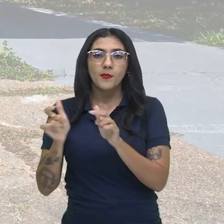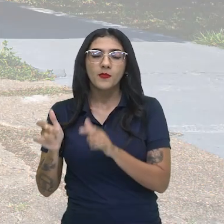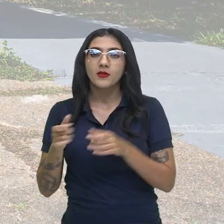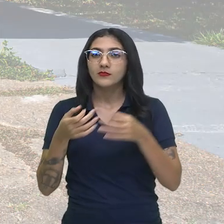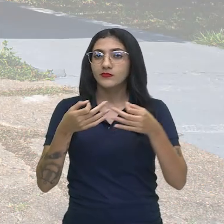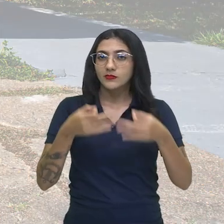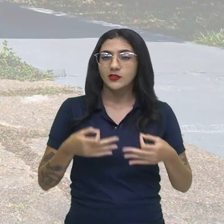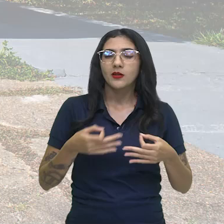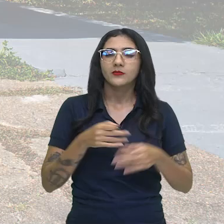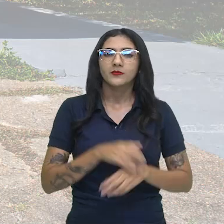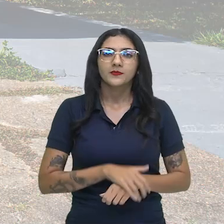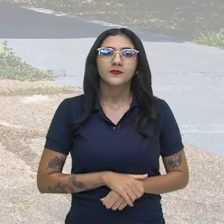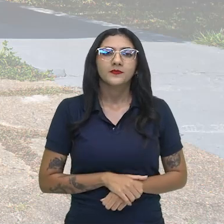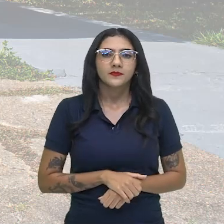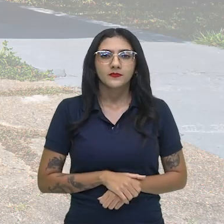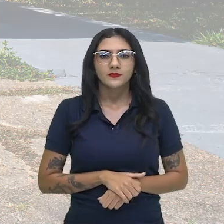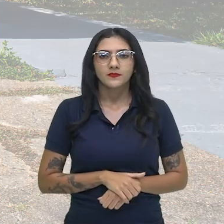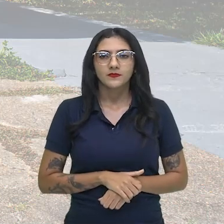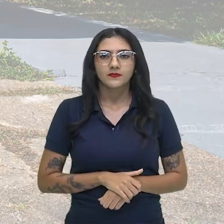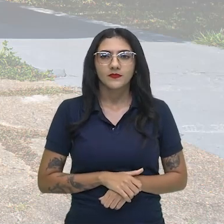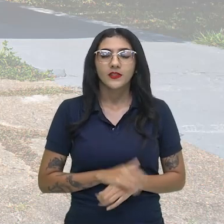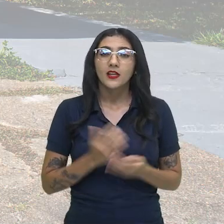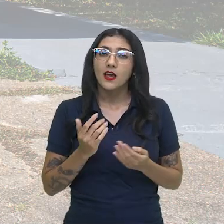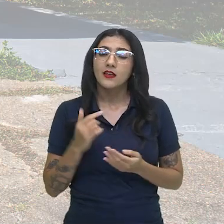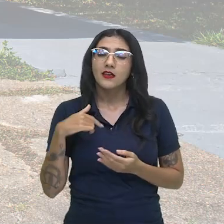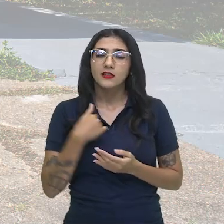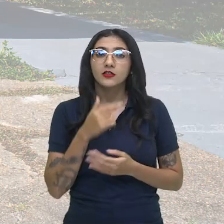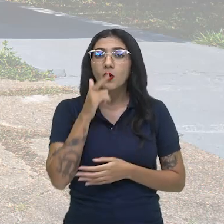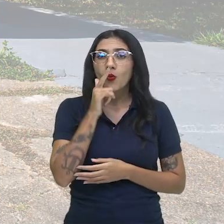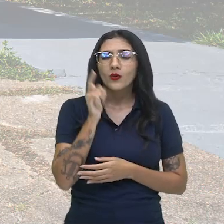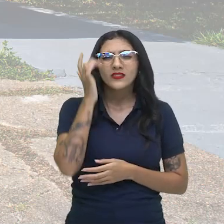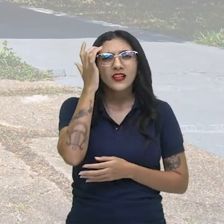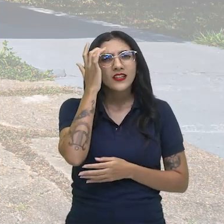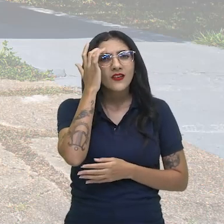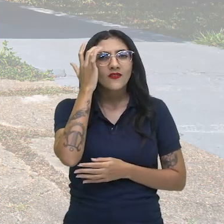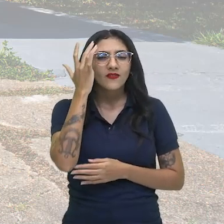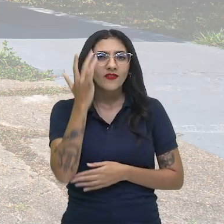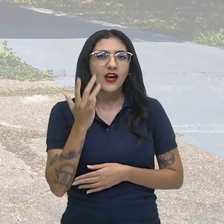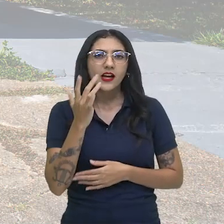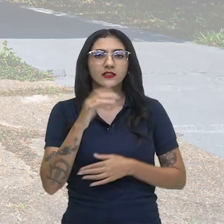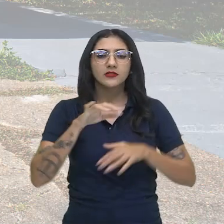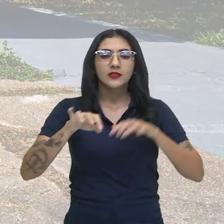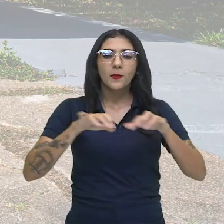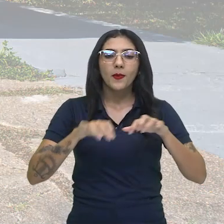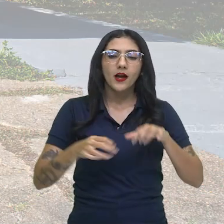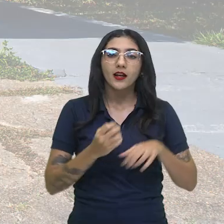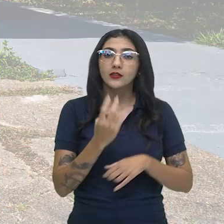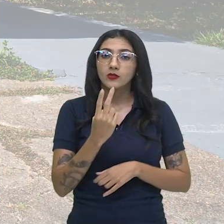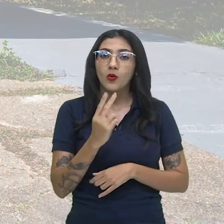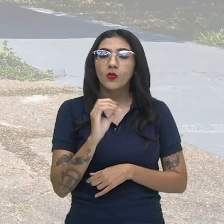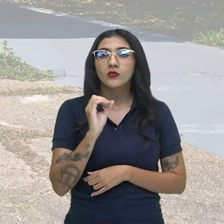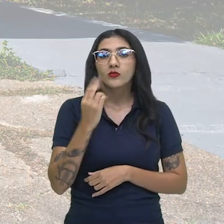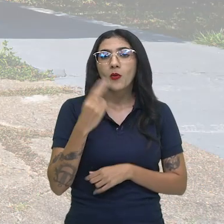ser feita da separação dos resíduos em 2 ou até mais coletores.